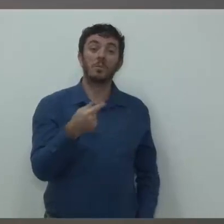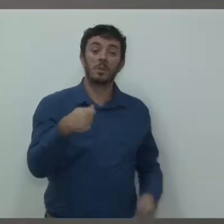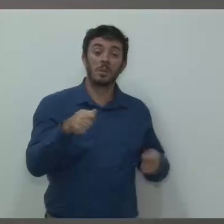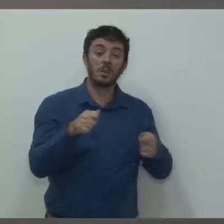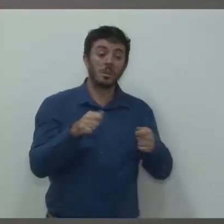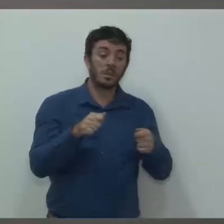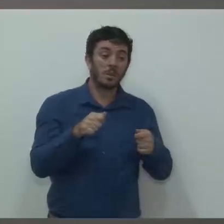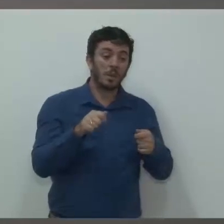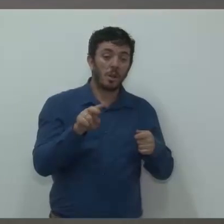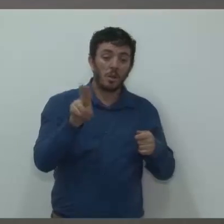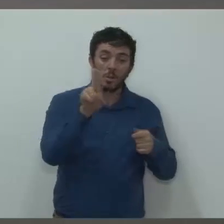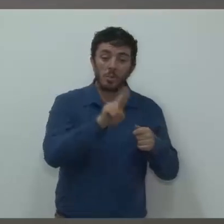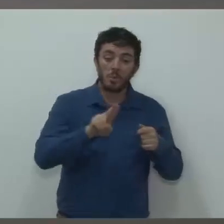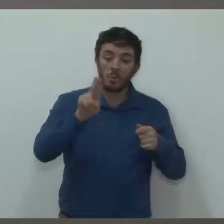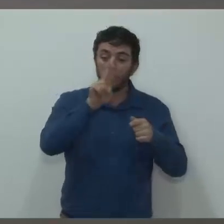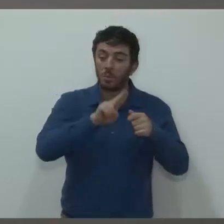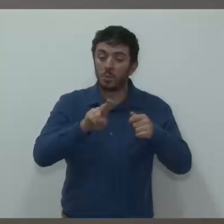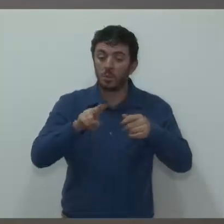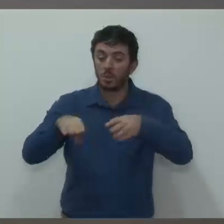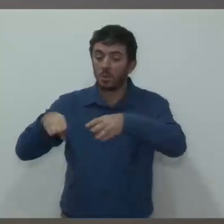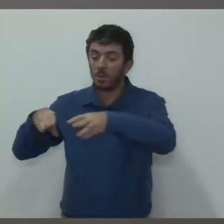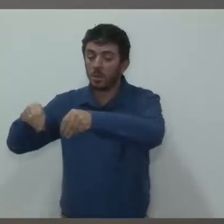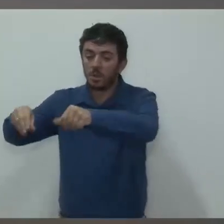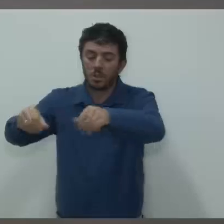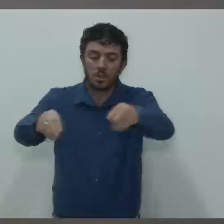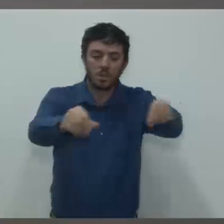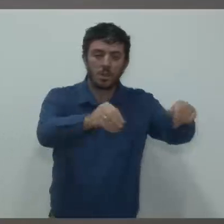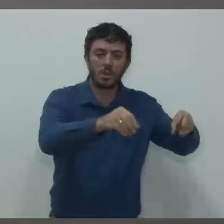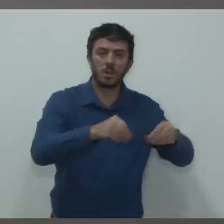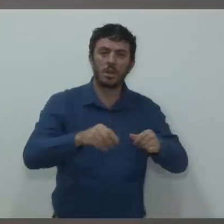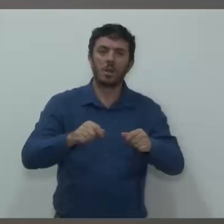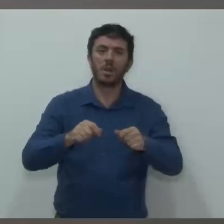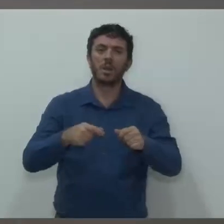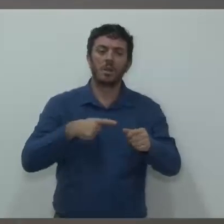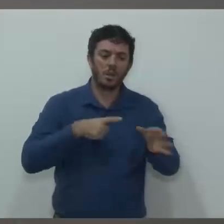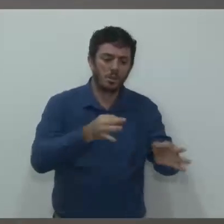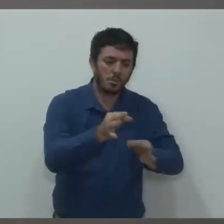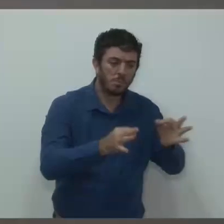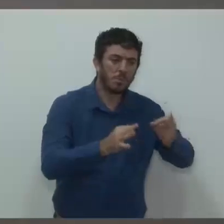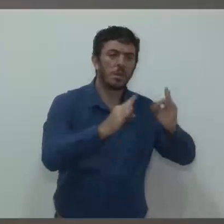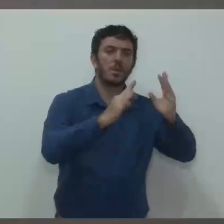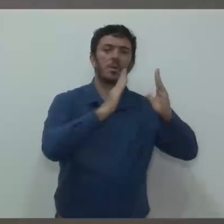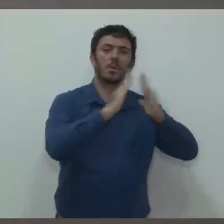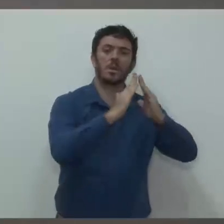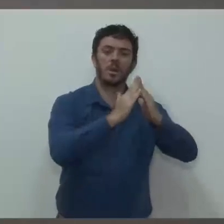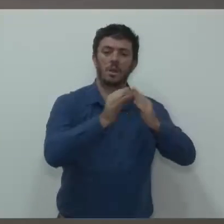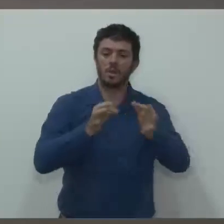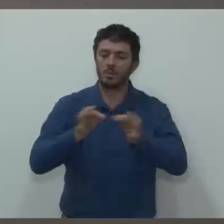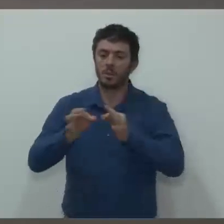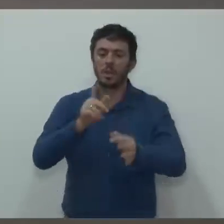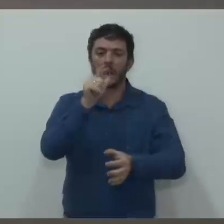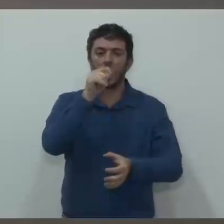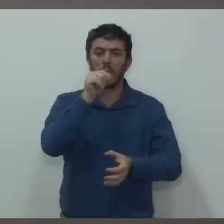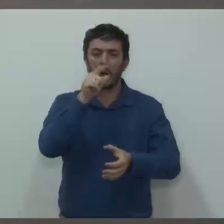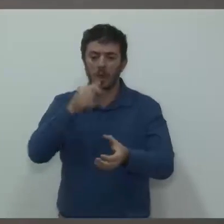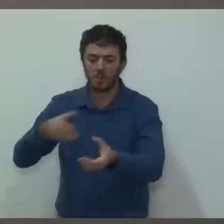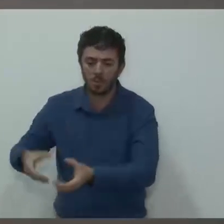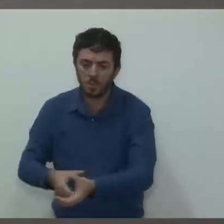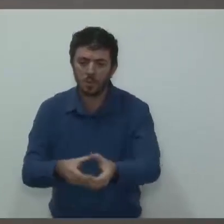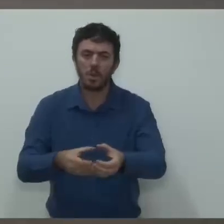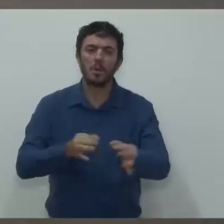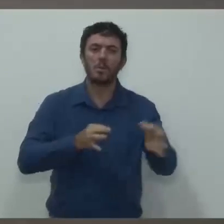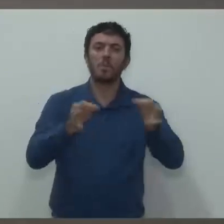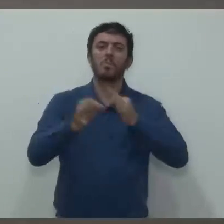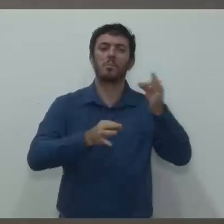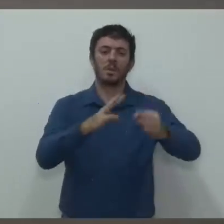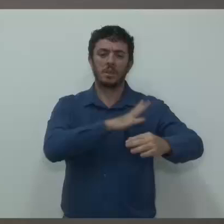o parcelamento do solo, o código de obras, o plano de habitação, plano de água e esgoto, plano de mobilidade urbana, regulamentação